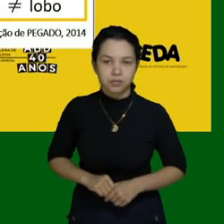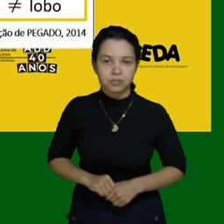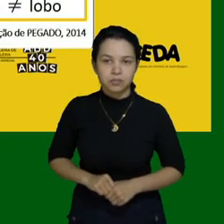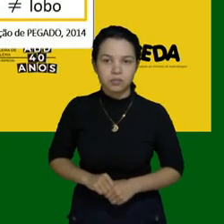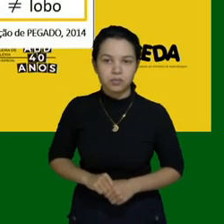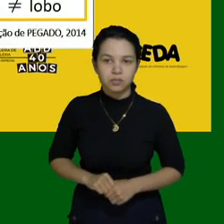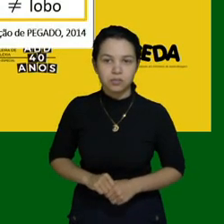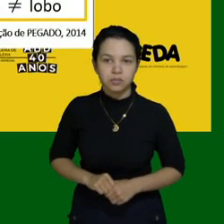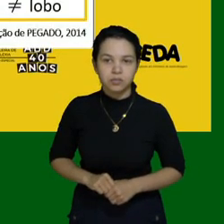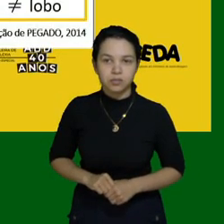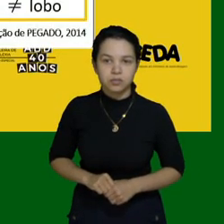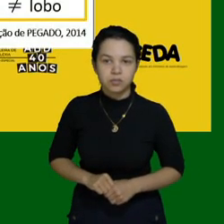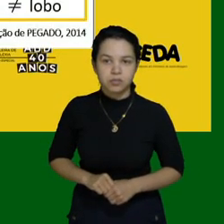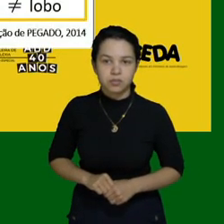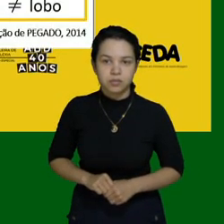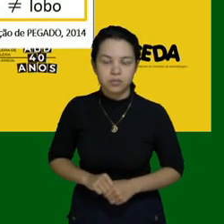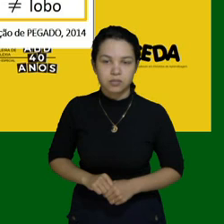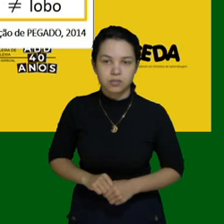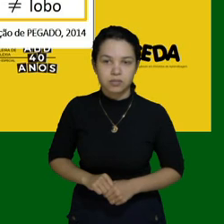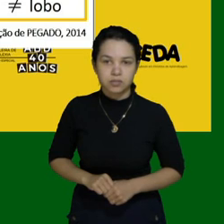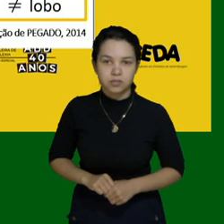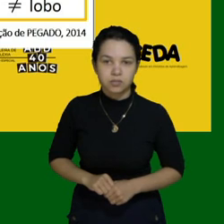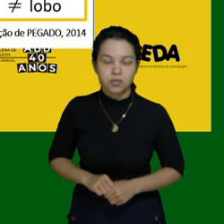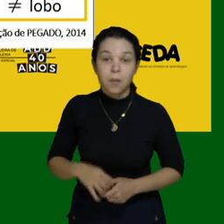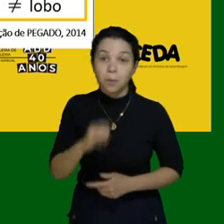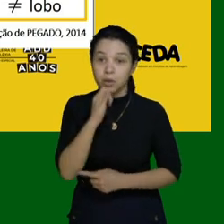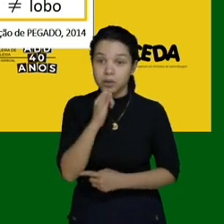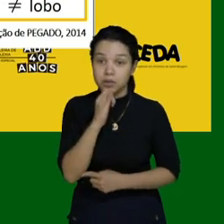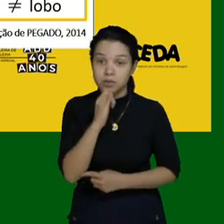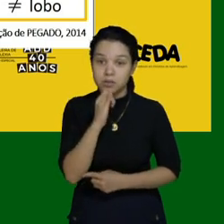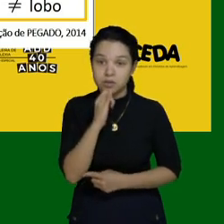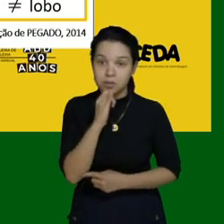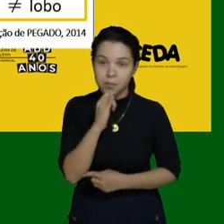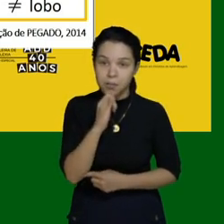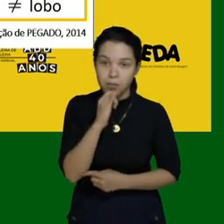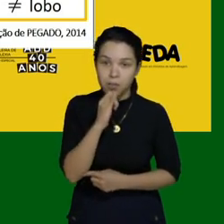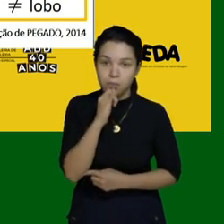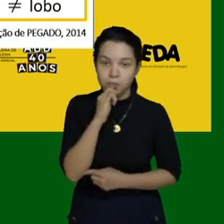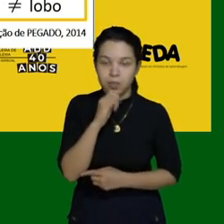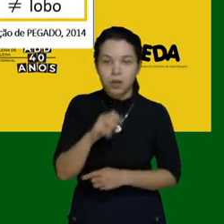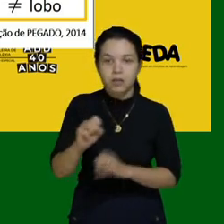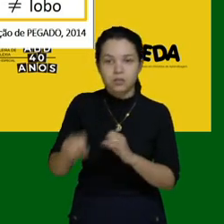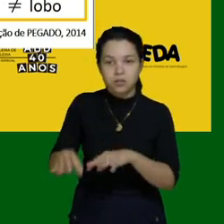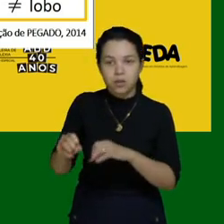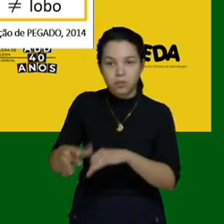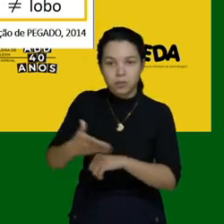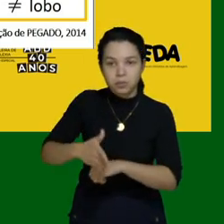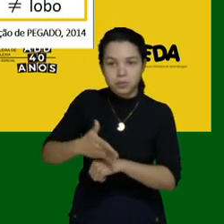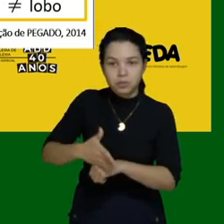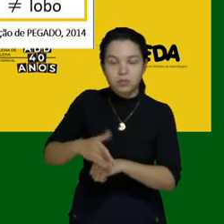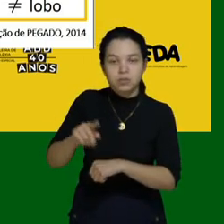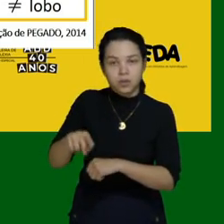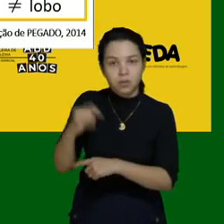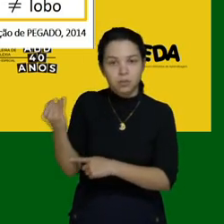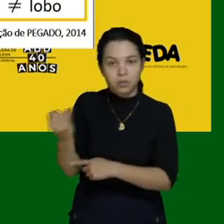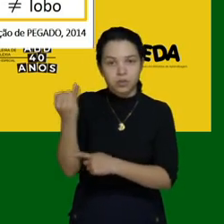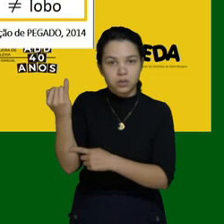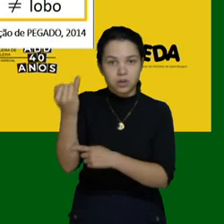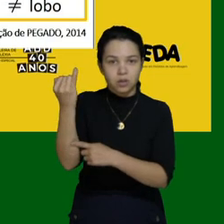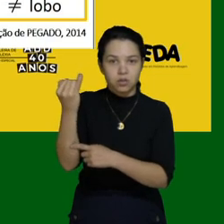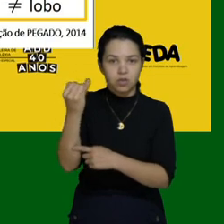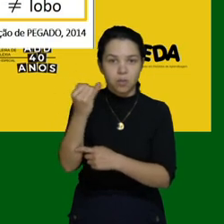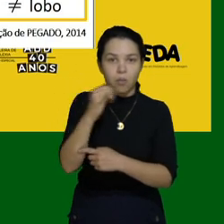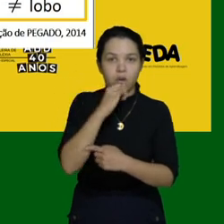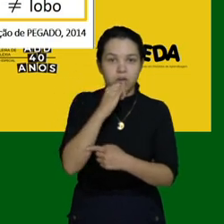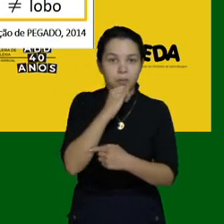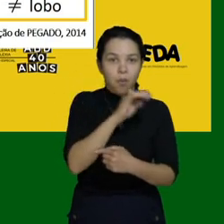que ah um exemplo né antes da alfabetização né para eles bolo e Lobo é a mesma coisa né